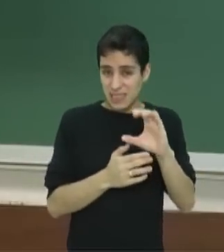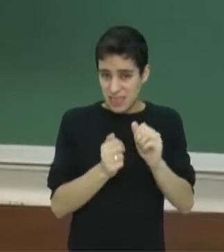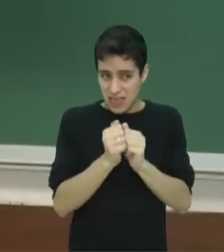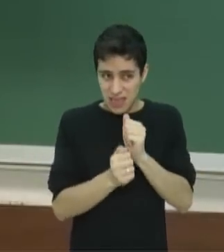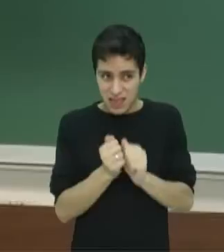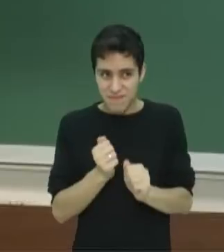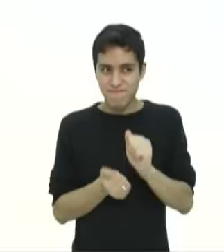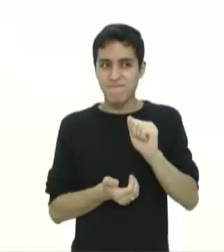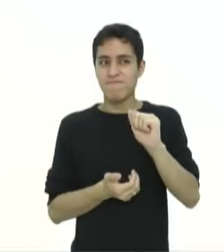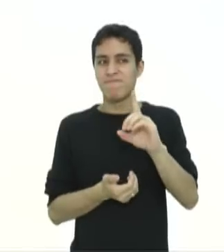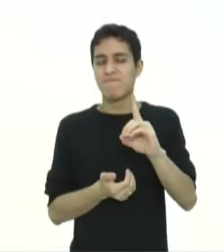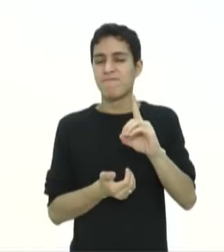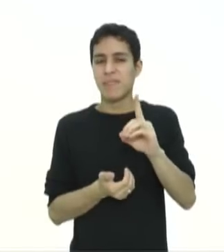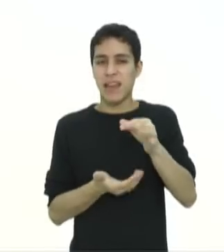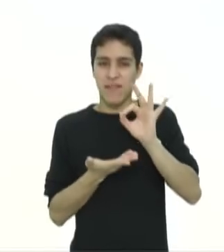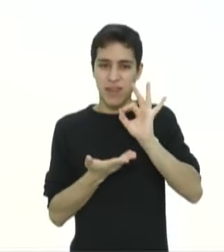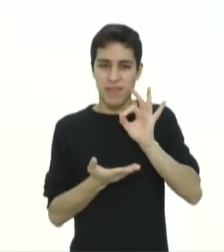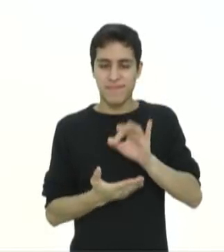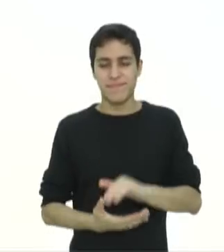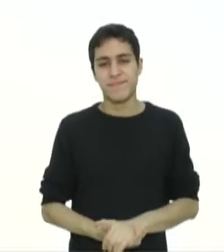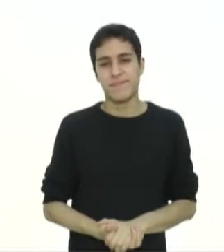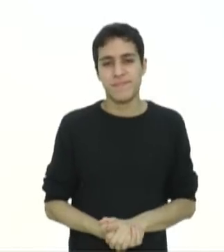nós já voltamos.